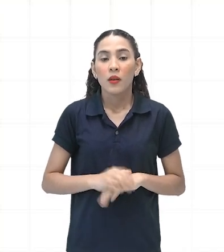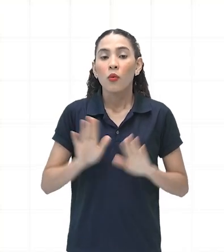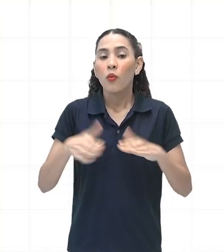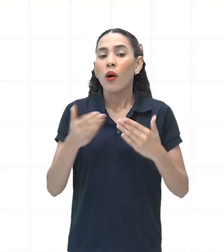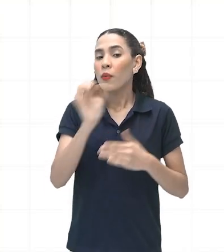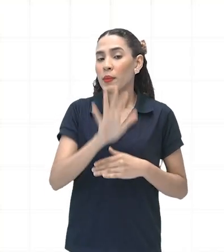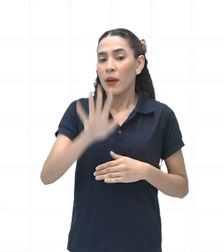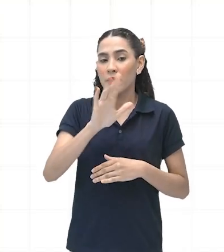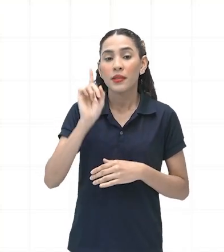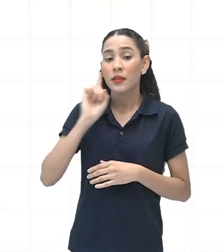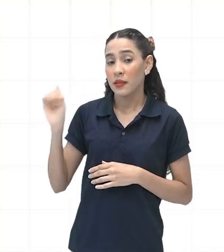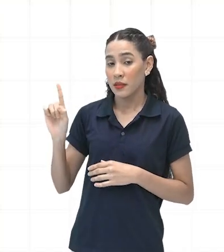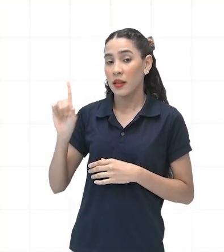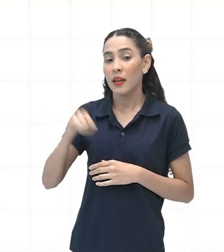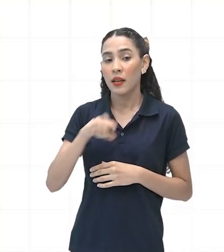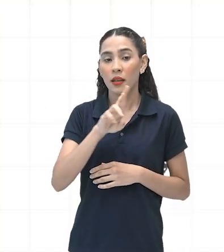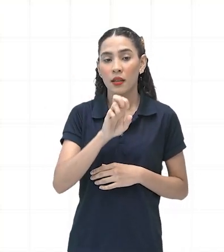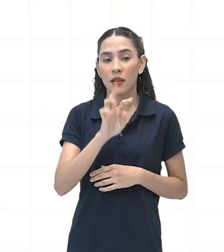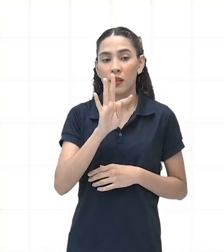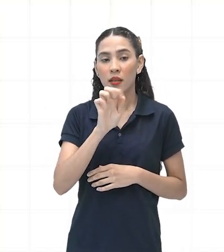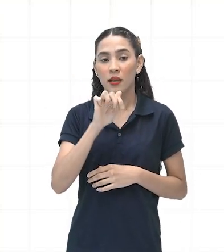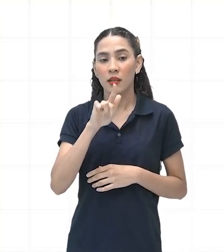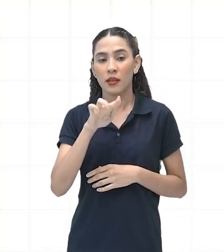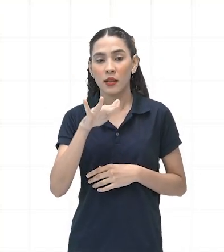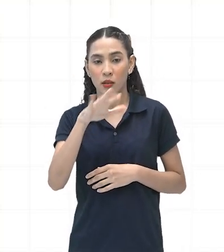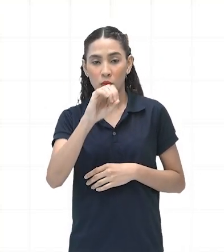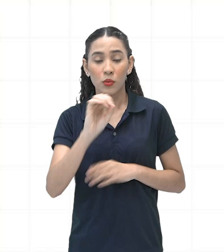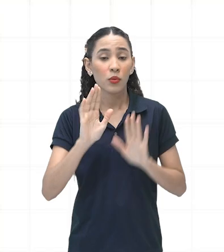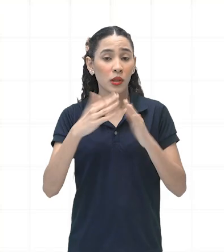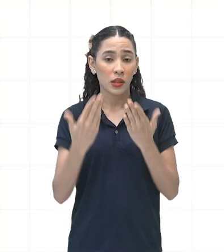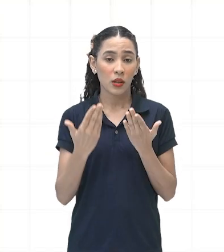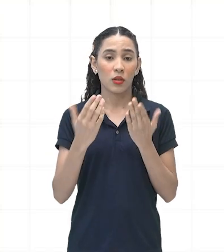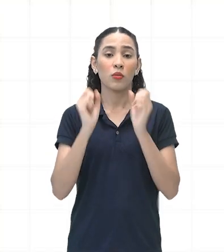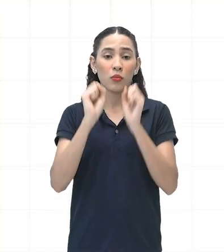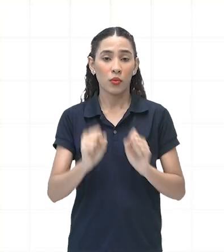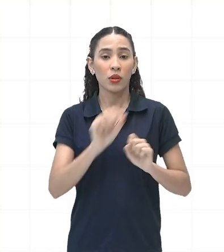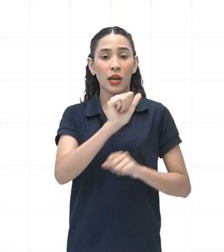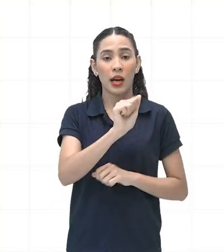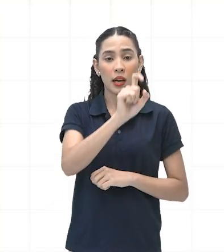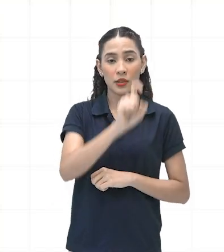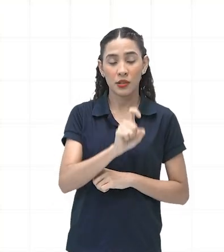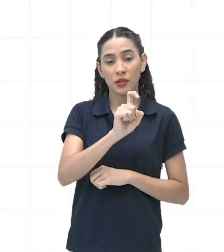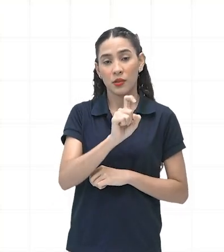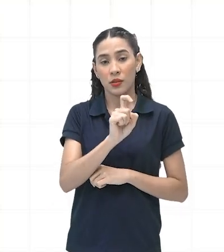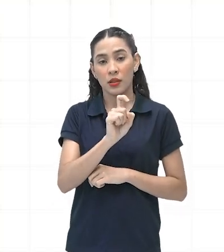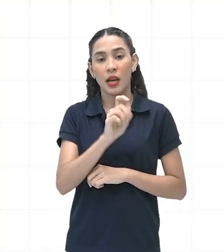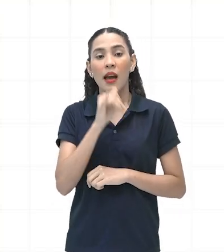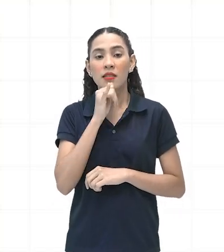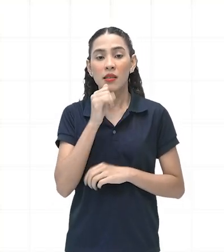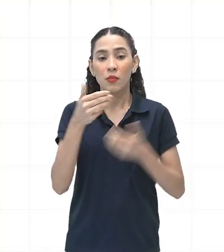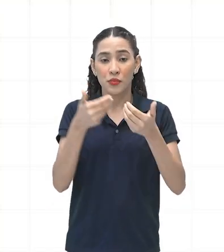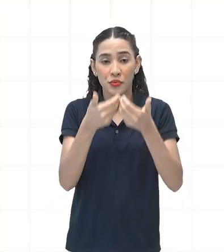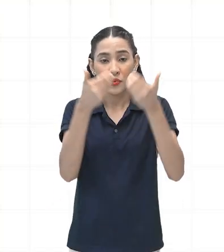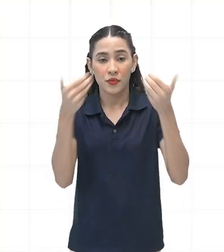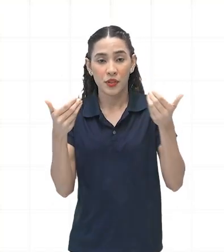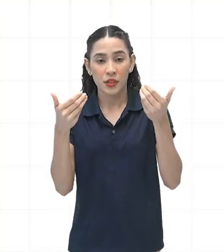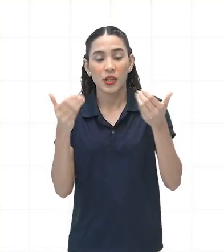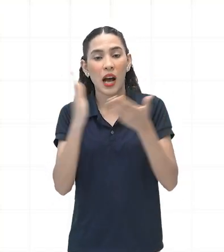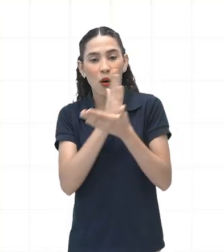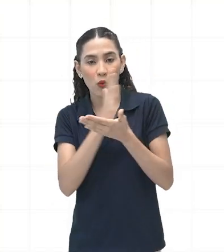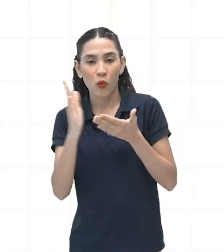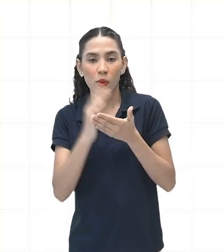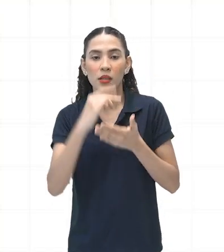é essa? É um retângulo, certo? Então, como ele pode ser escrito como sendo AX, eu vou dividir esse retângulo em